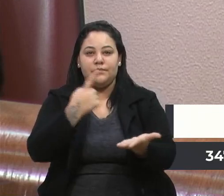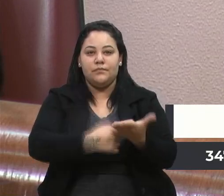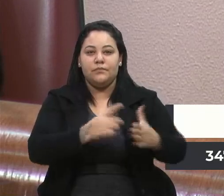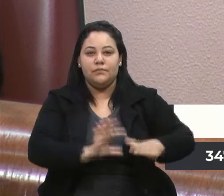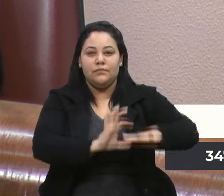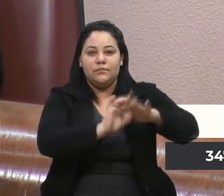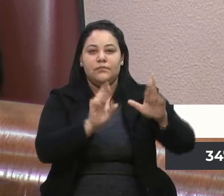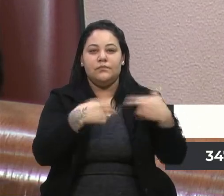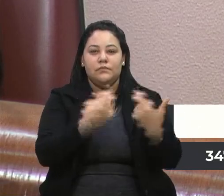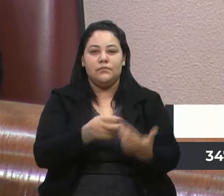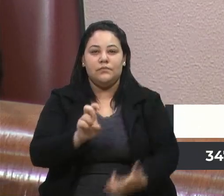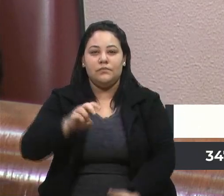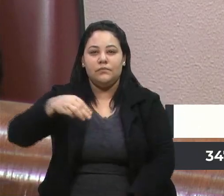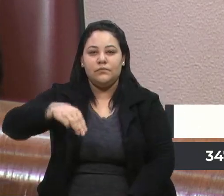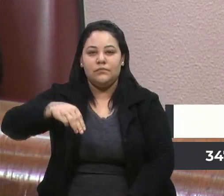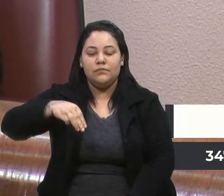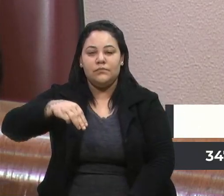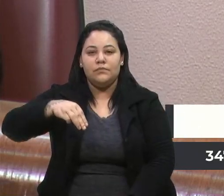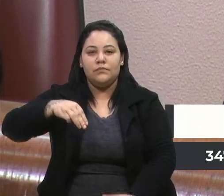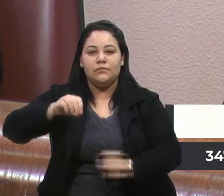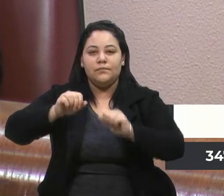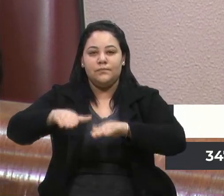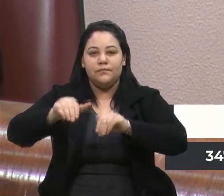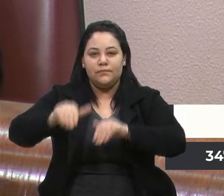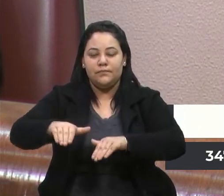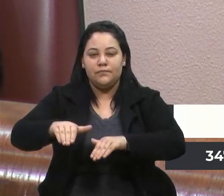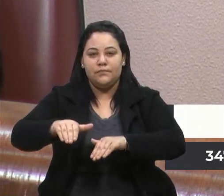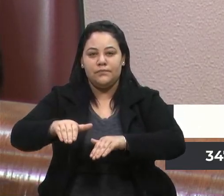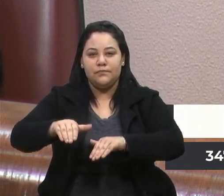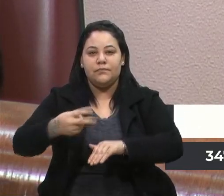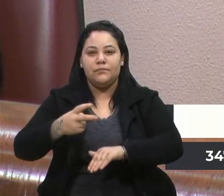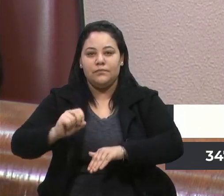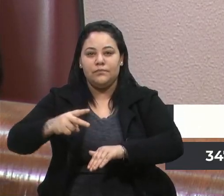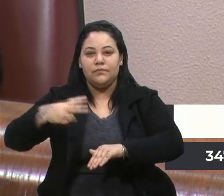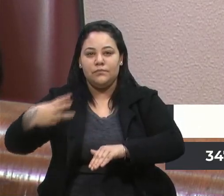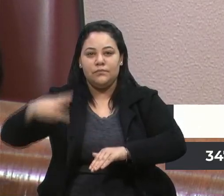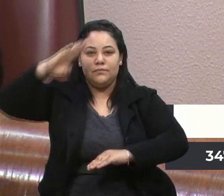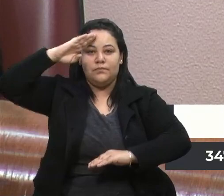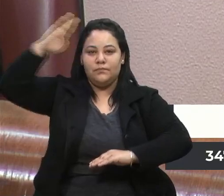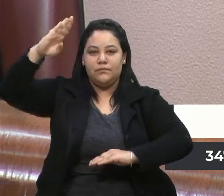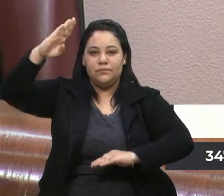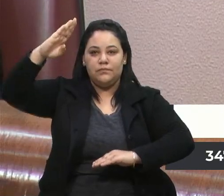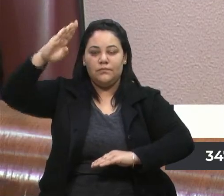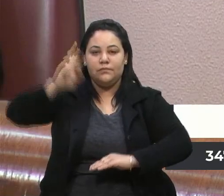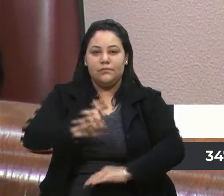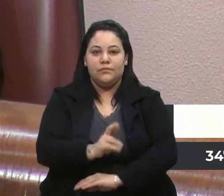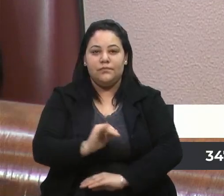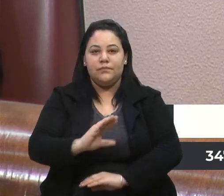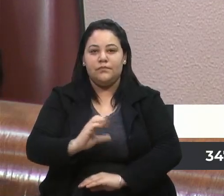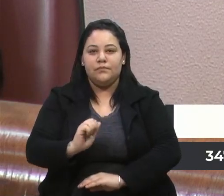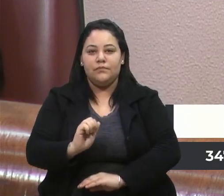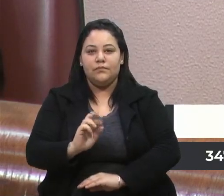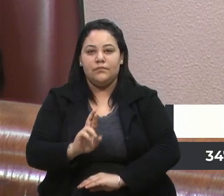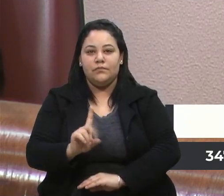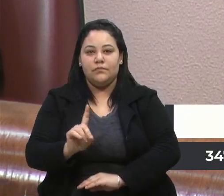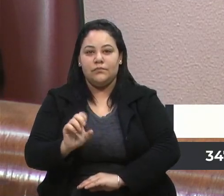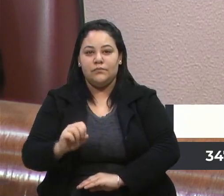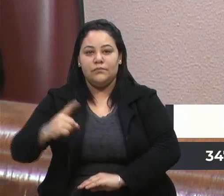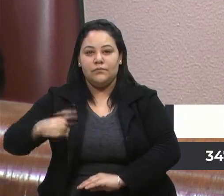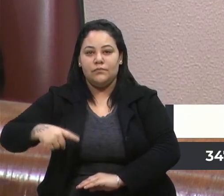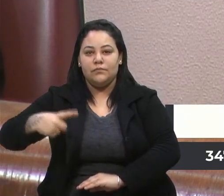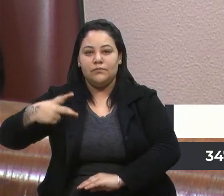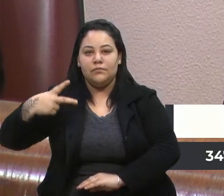5 de setembro de 2023, terça-feira, para o Tenente-Coronel Ricardo Vargas, do 12º Batalhão da